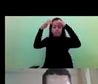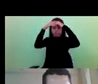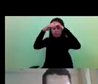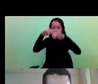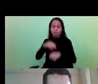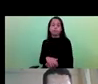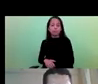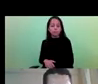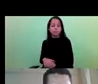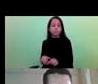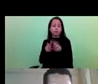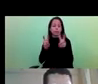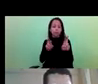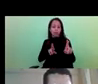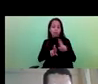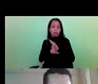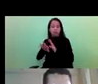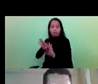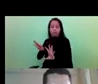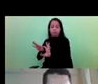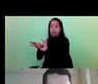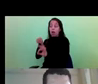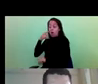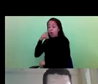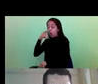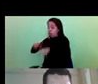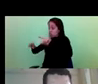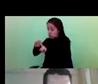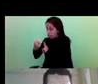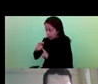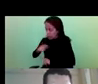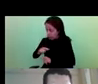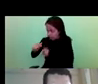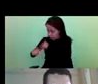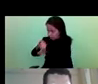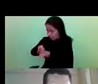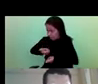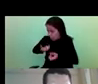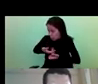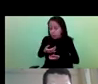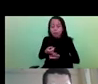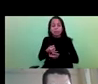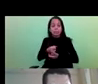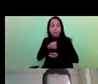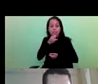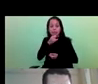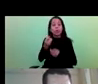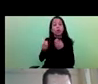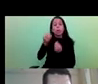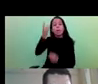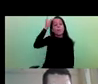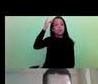Relações sociais de produção. Então, nós estamos falando aí, inclusive, de hierarquias,